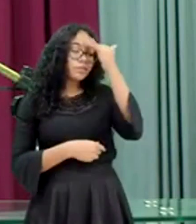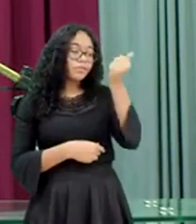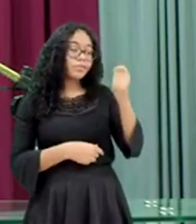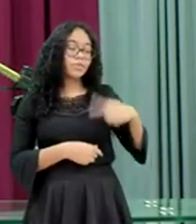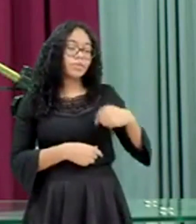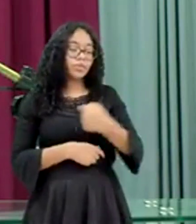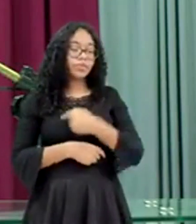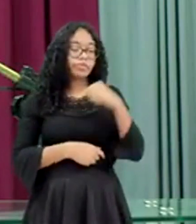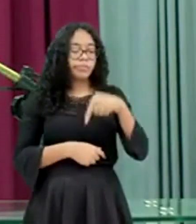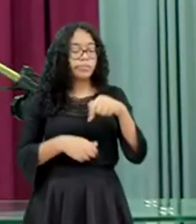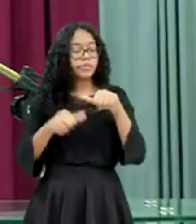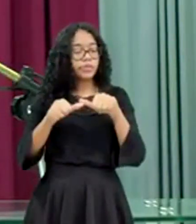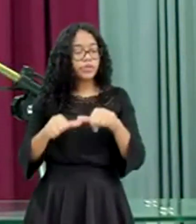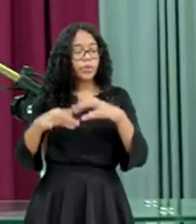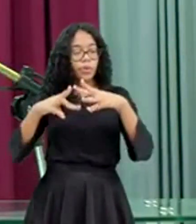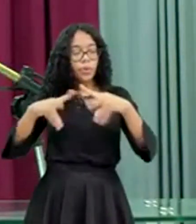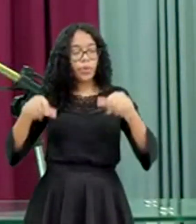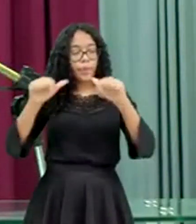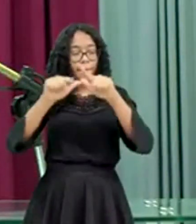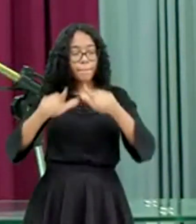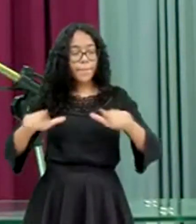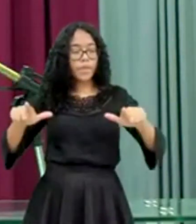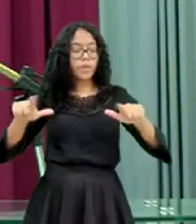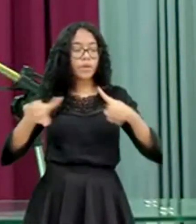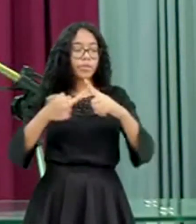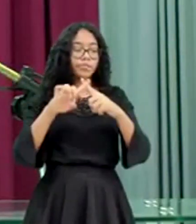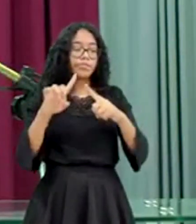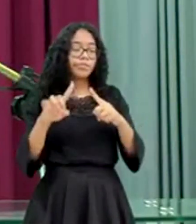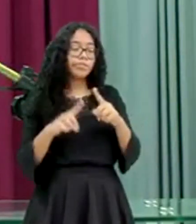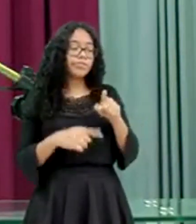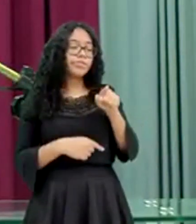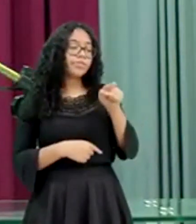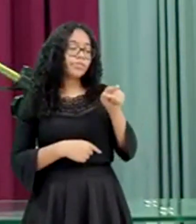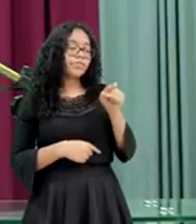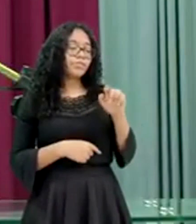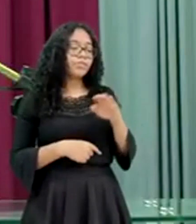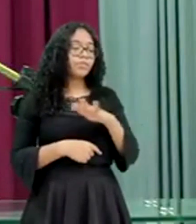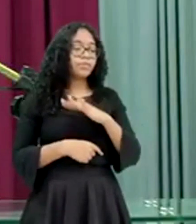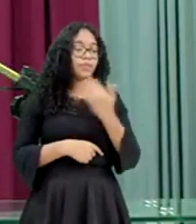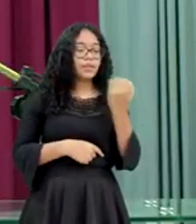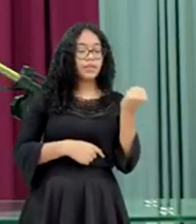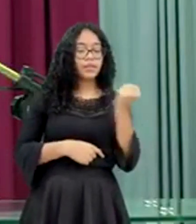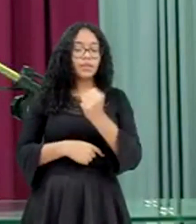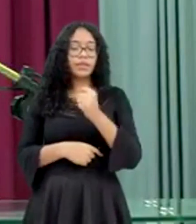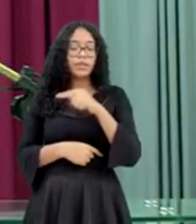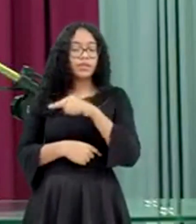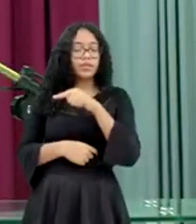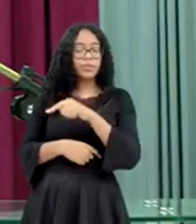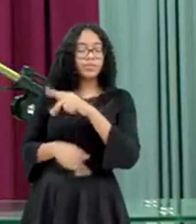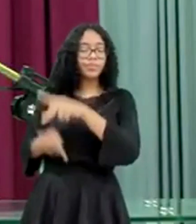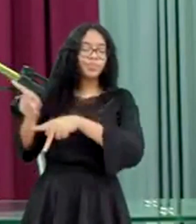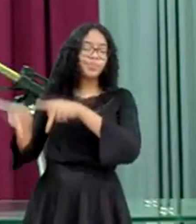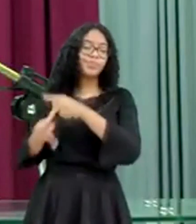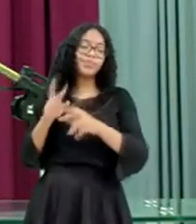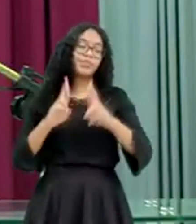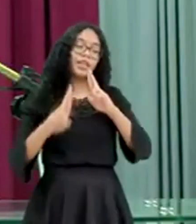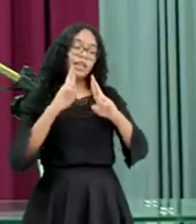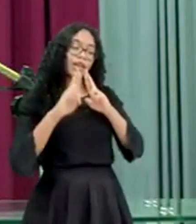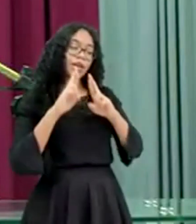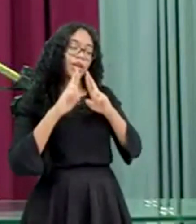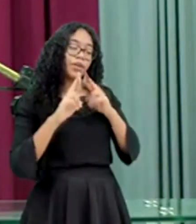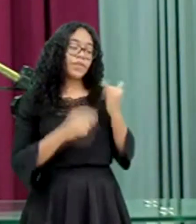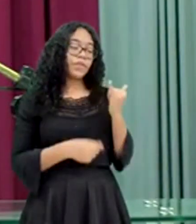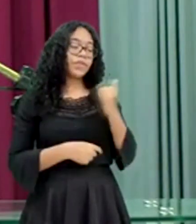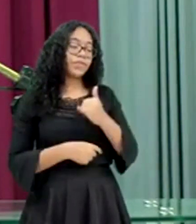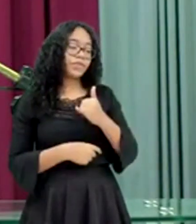deserto. Se o Senhor matar esse povo aqui, eles vão murmurar de ti. Eles vão dizer que tu tiraste o